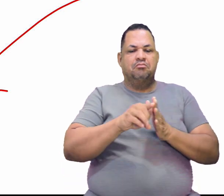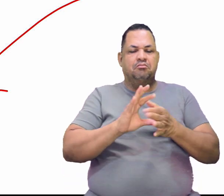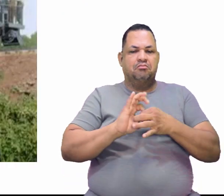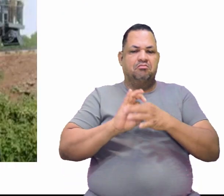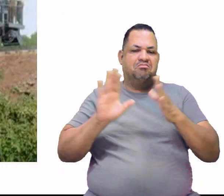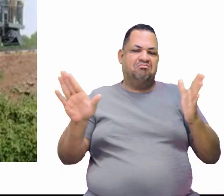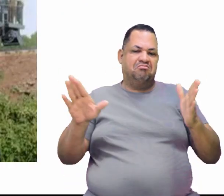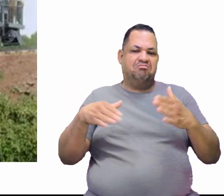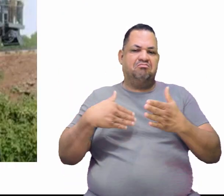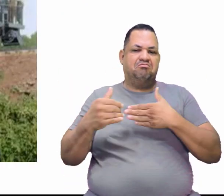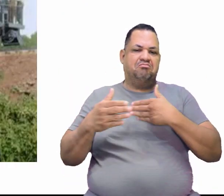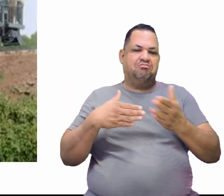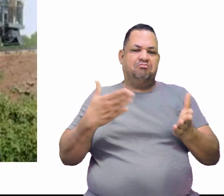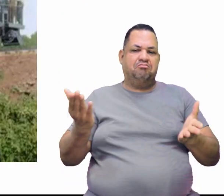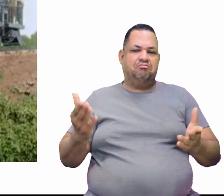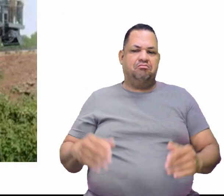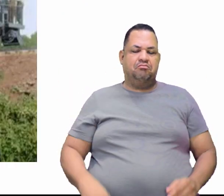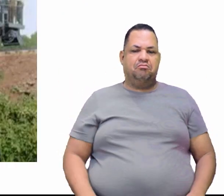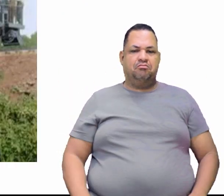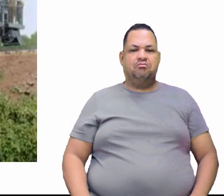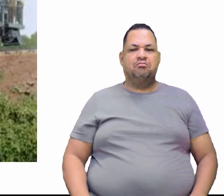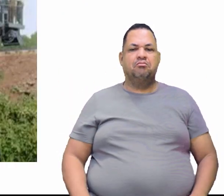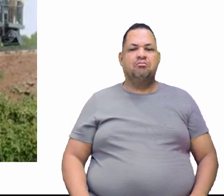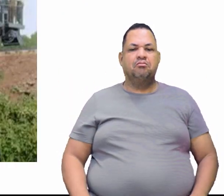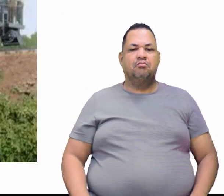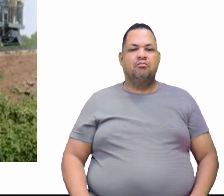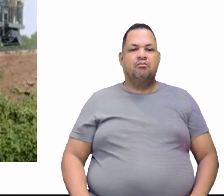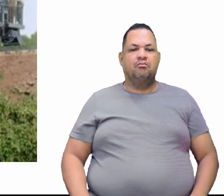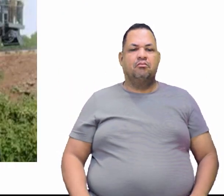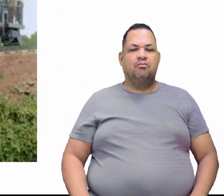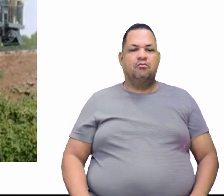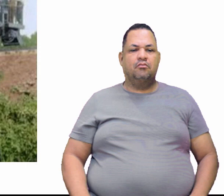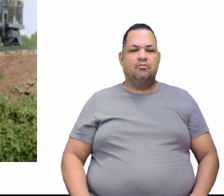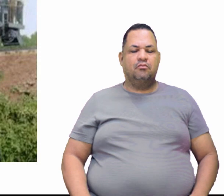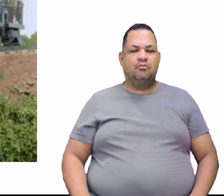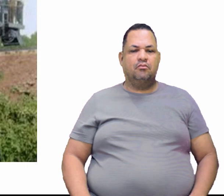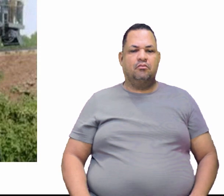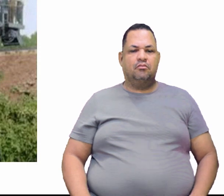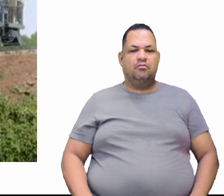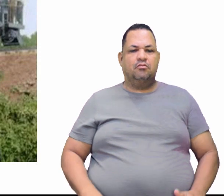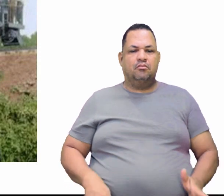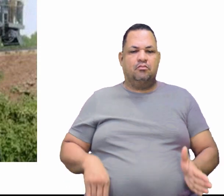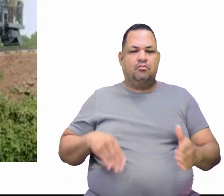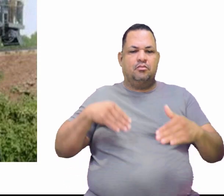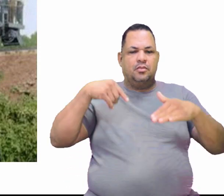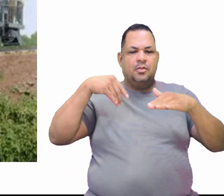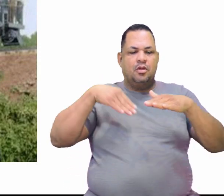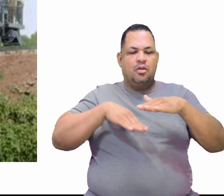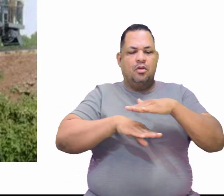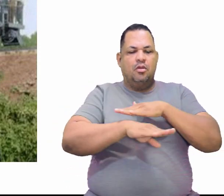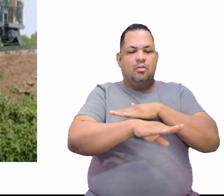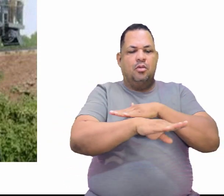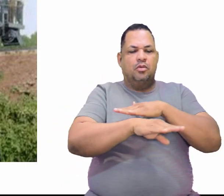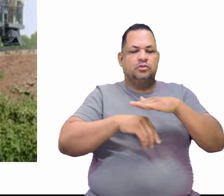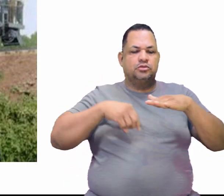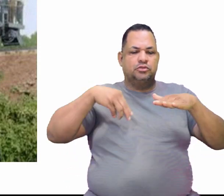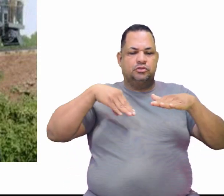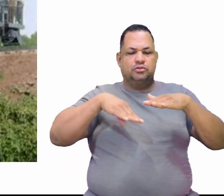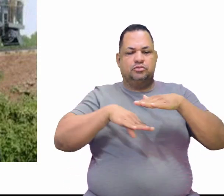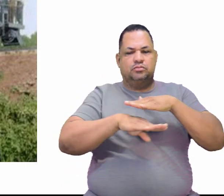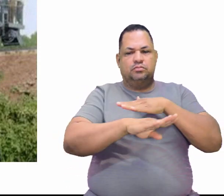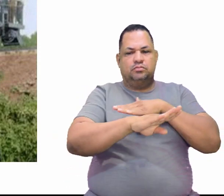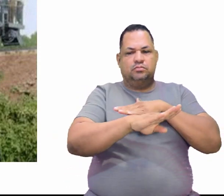abandonada, né? Vamos lá. Olha a ponte. E olha o detalhe, olha o trabalho que se